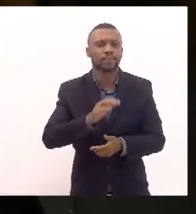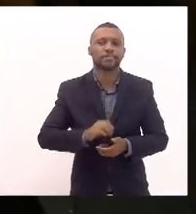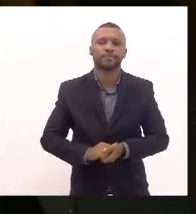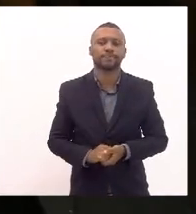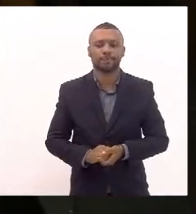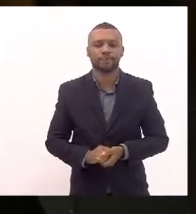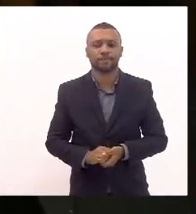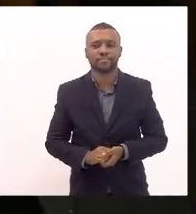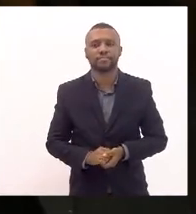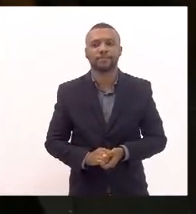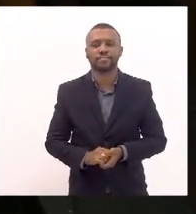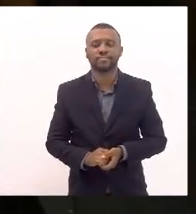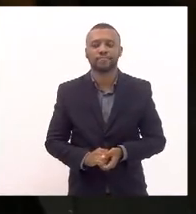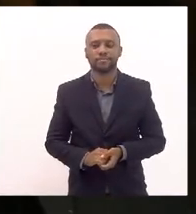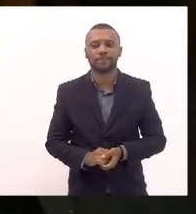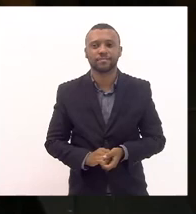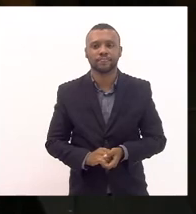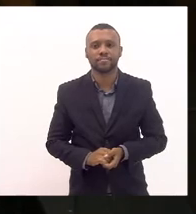quando